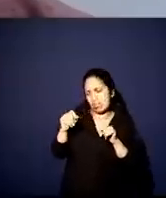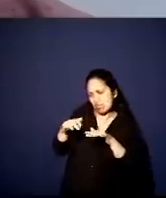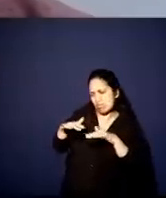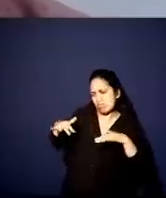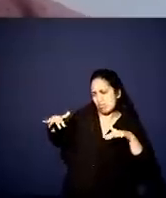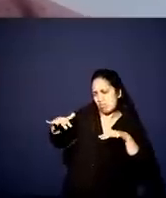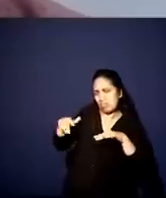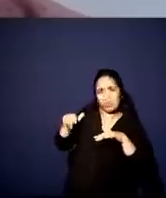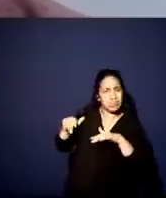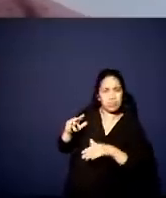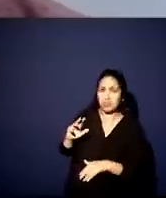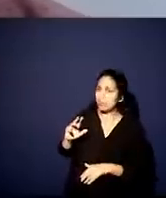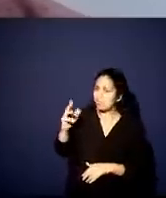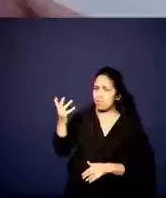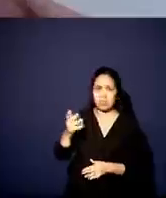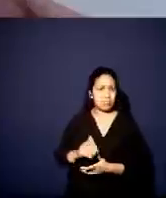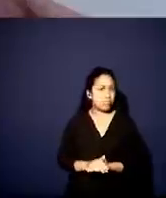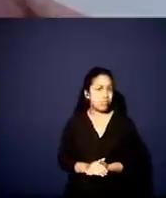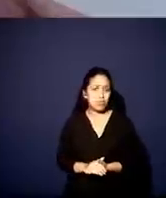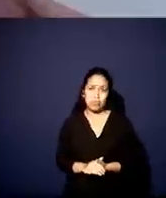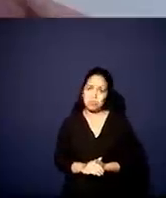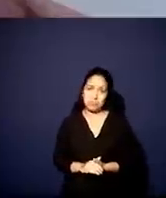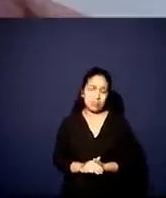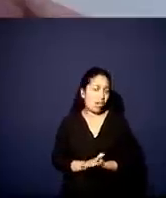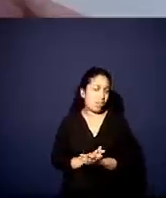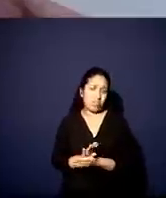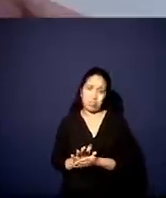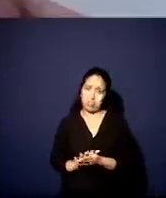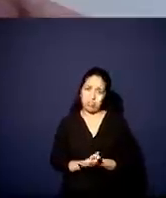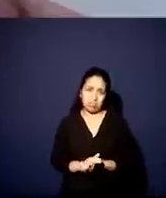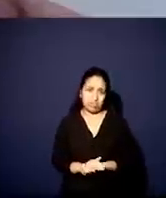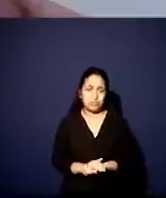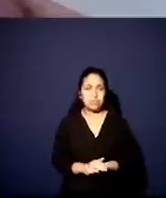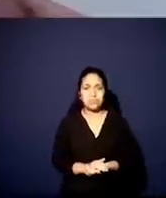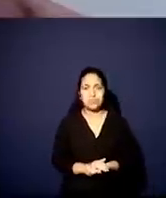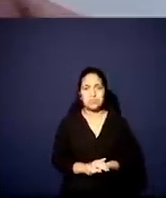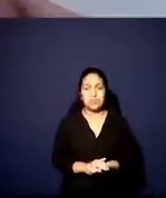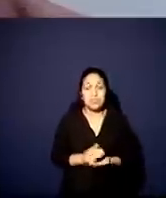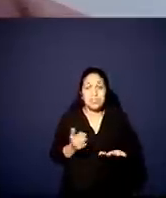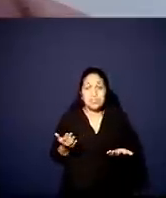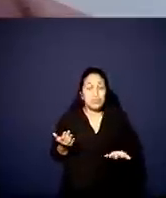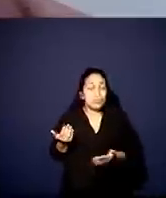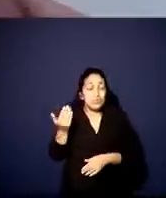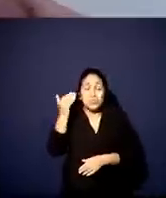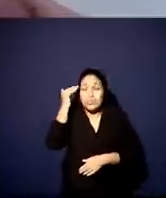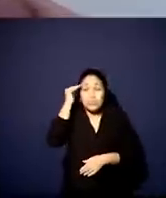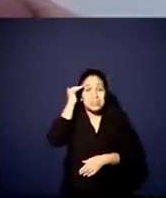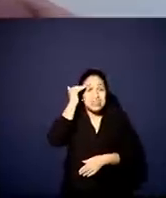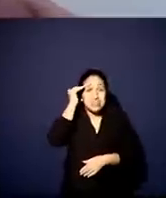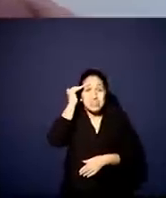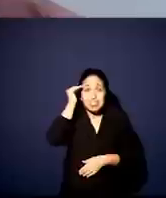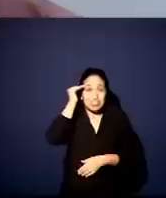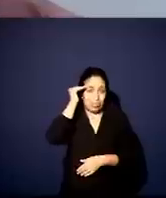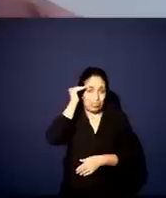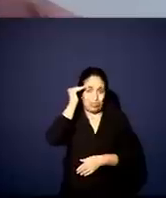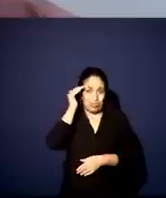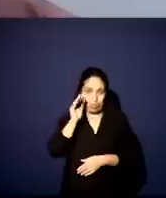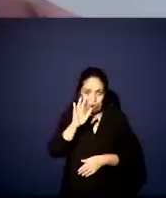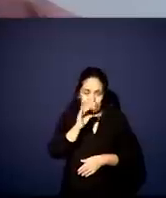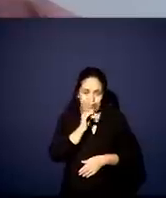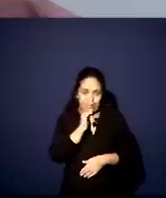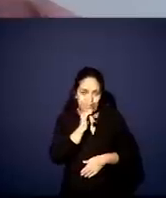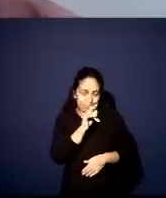não se realizou, não se materializou. Então, eu não entendo. Porque se a gente tem uma